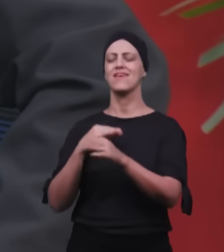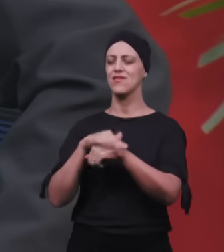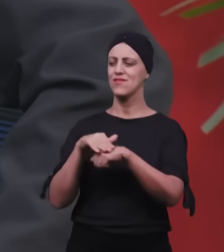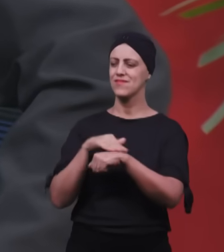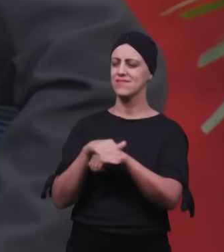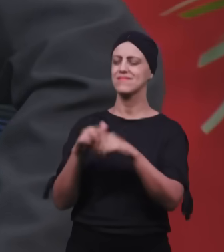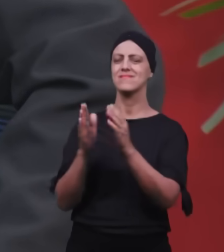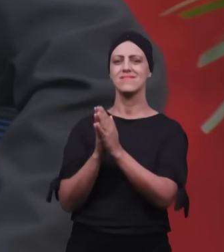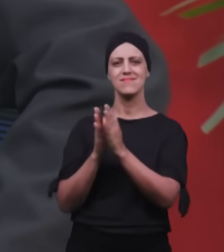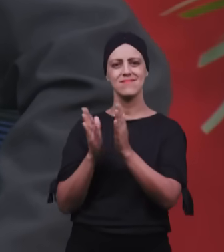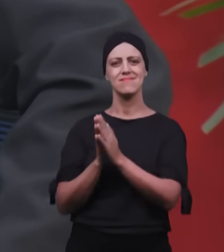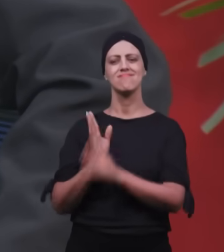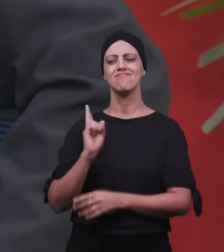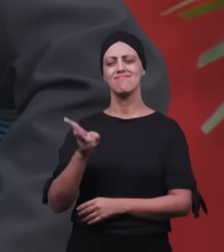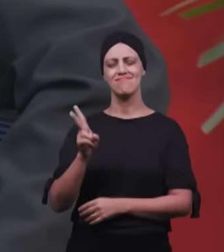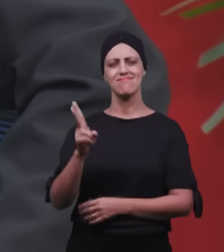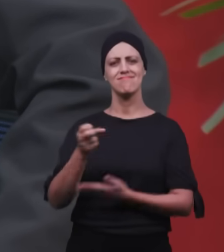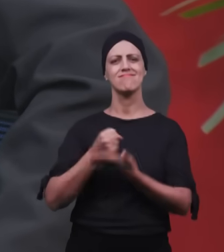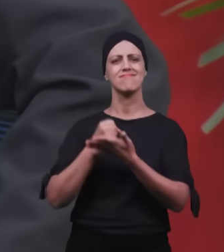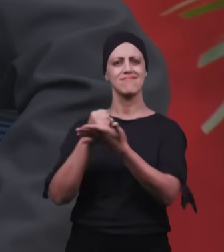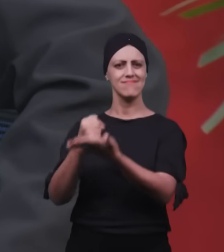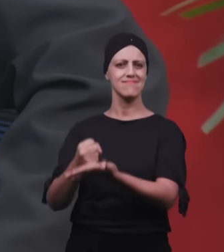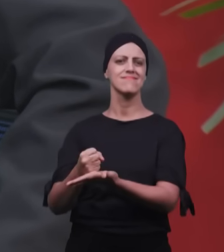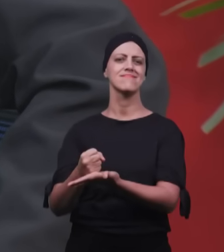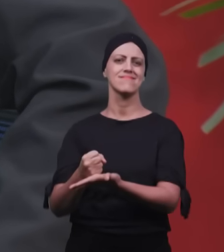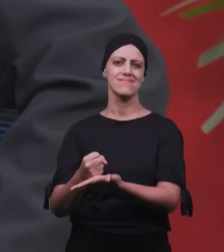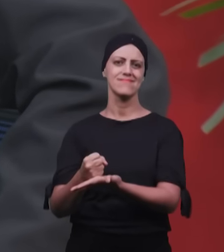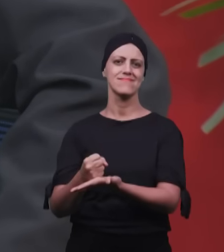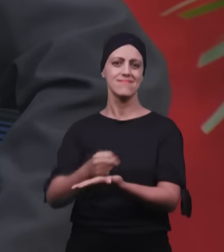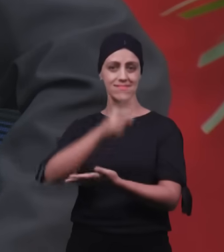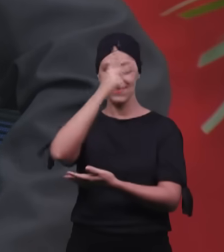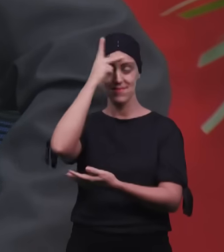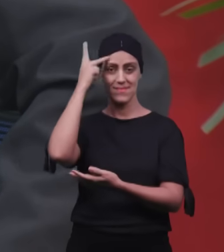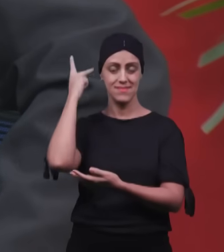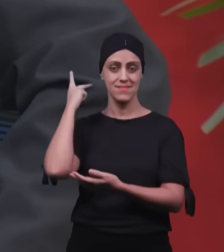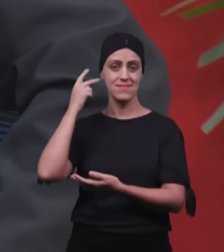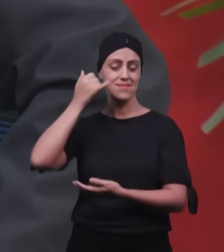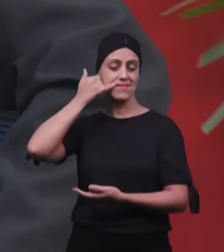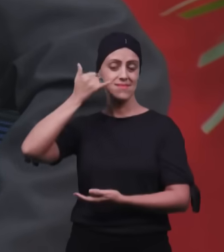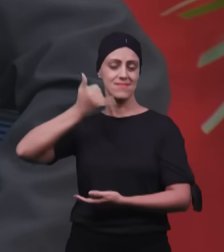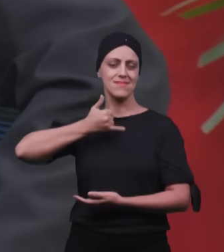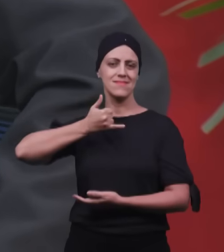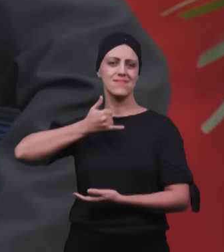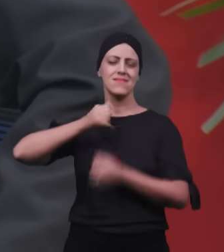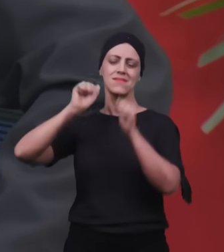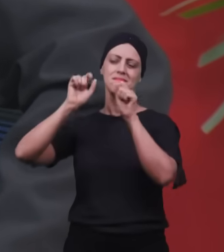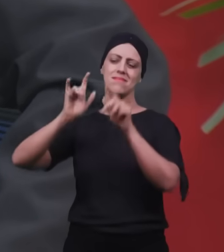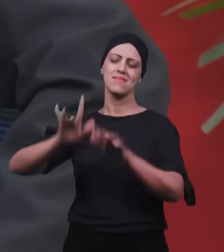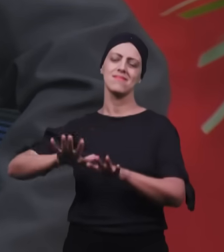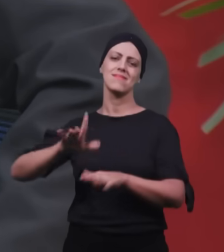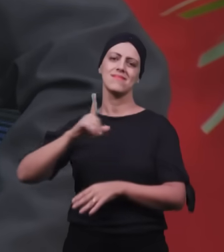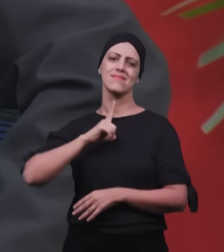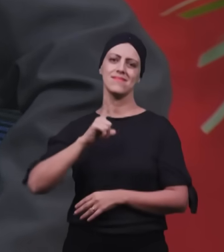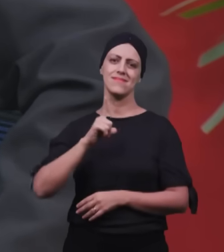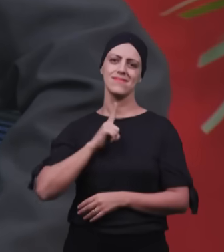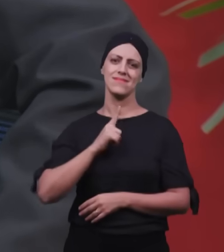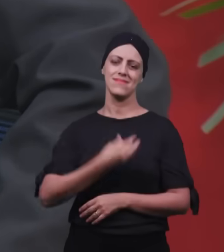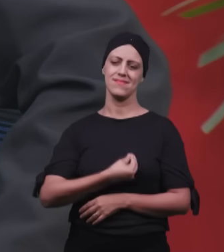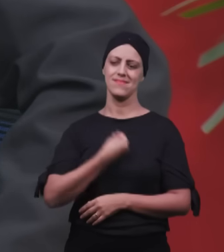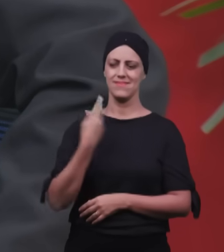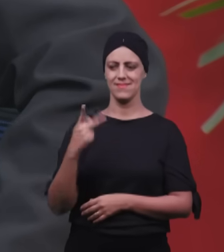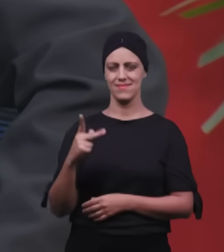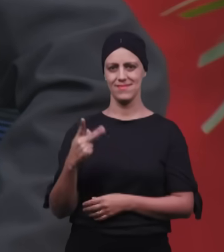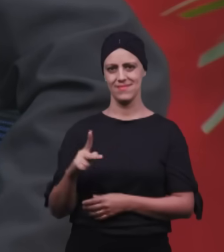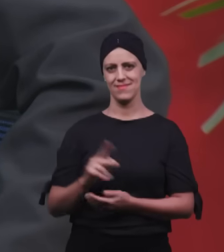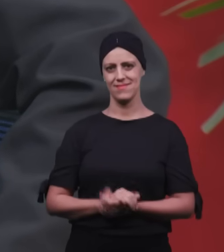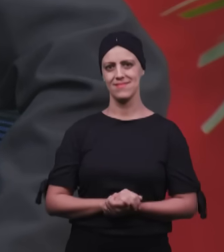e concluir uma assistência para que a pessoa seja bem sucedida naquilo que ela